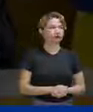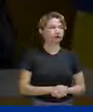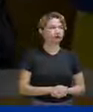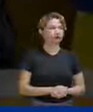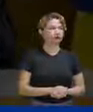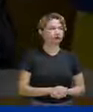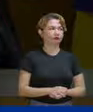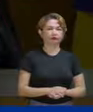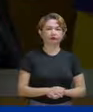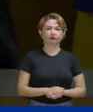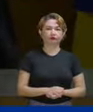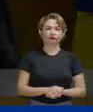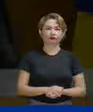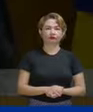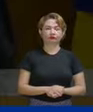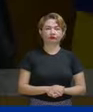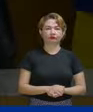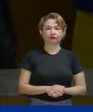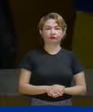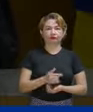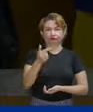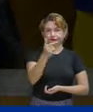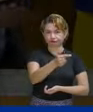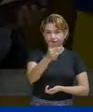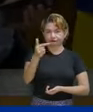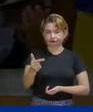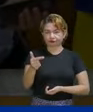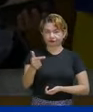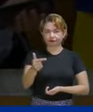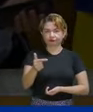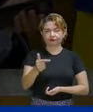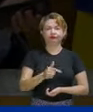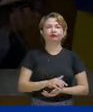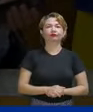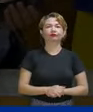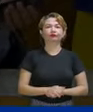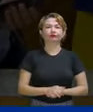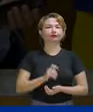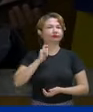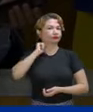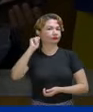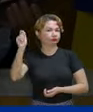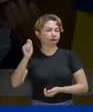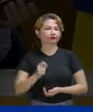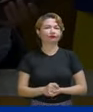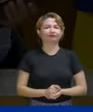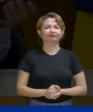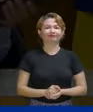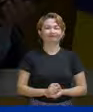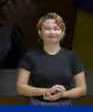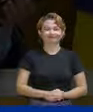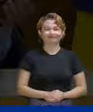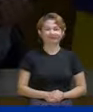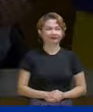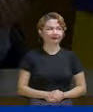aqui. Dia 22, dia 21 é feriado. Então, até dia 22, se Deus